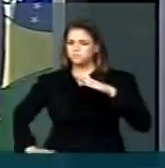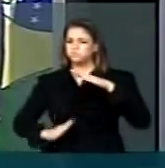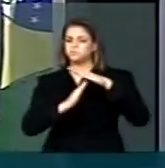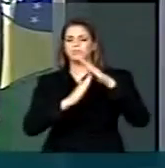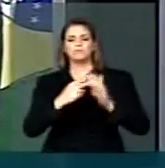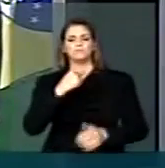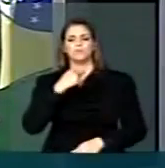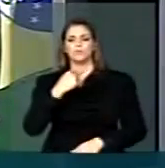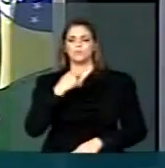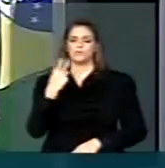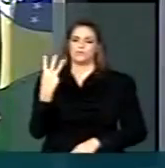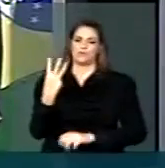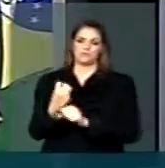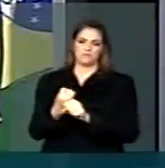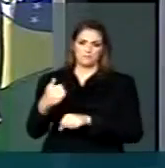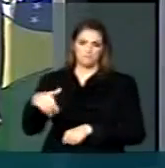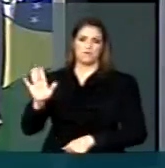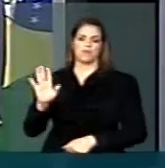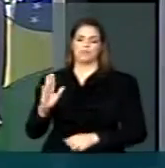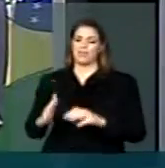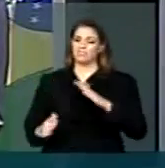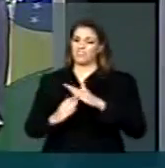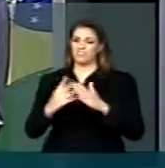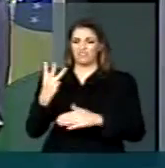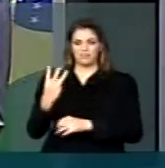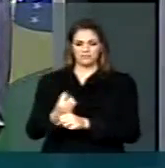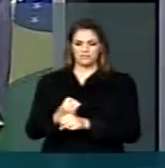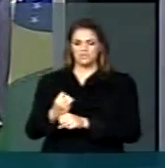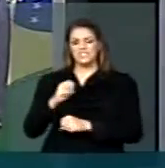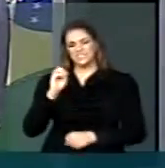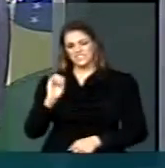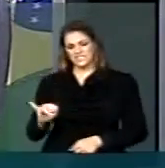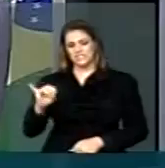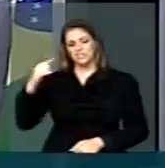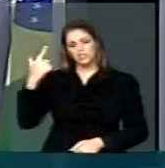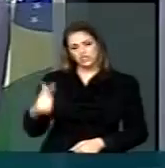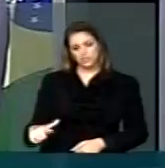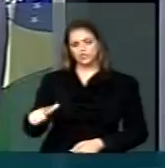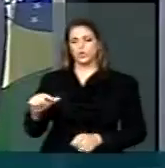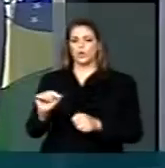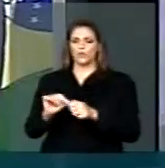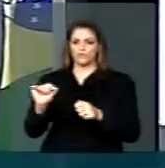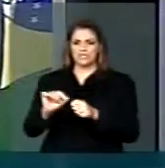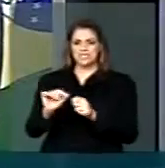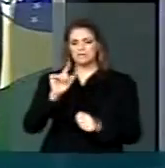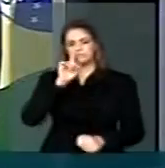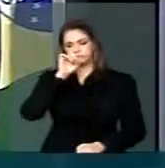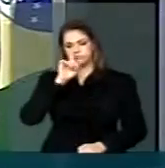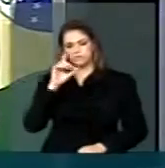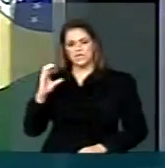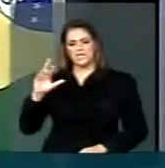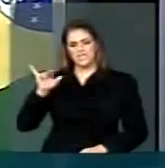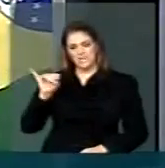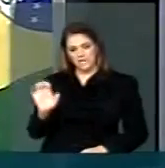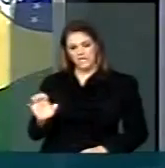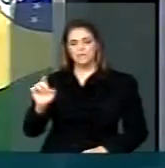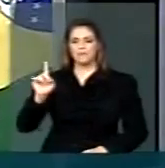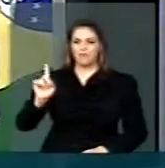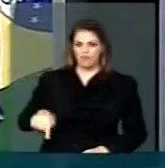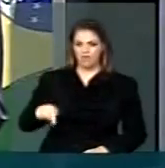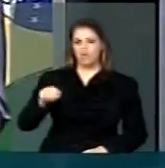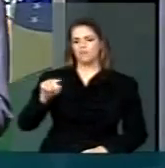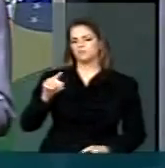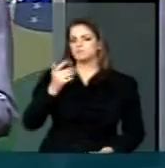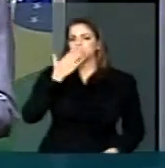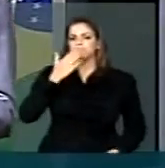não excederá 3 anos, exceto no caso de prática de ato infracional, que a lei penal comum classifique como crime